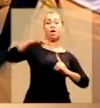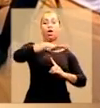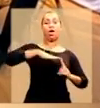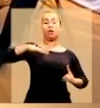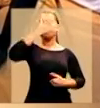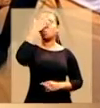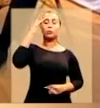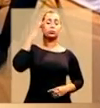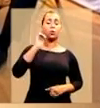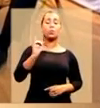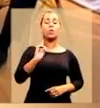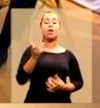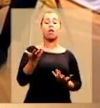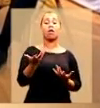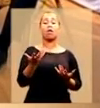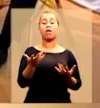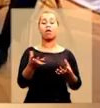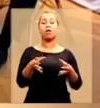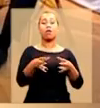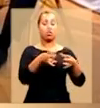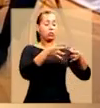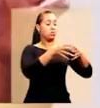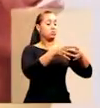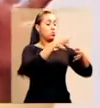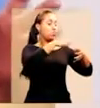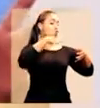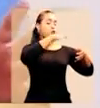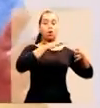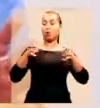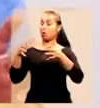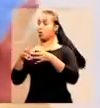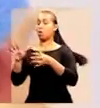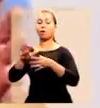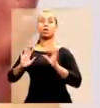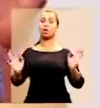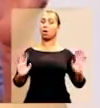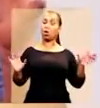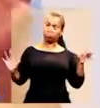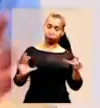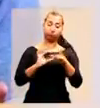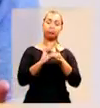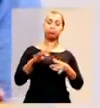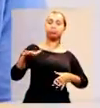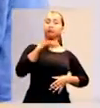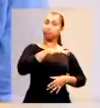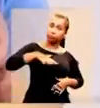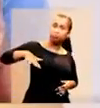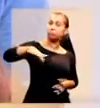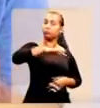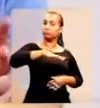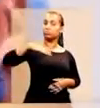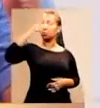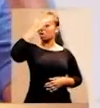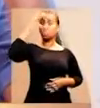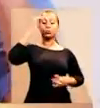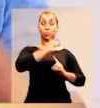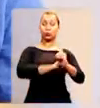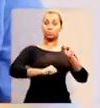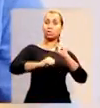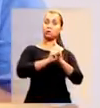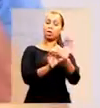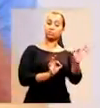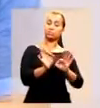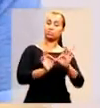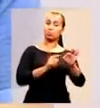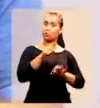sociedade. O público não é uma instância separada da nossa sociedade. O público é a instância onde a